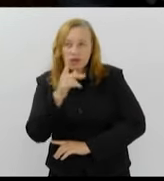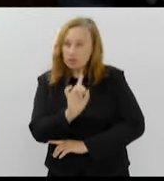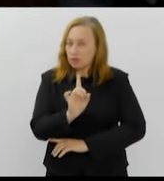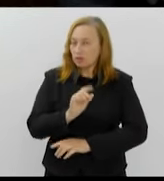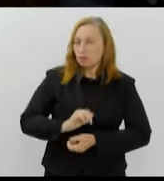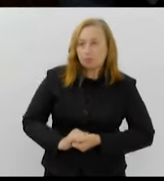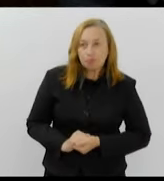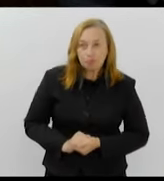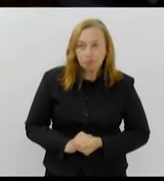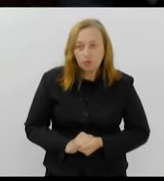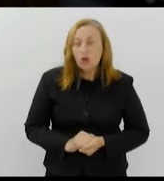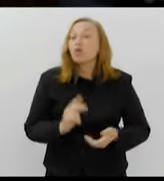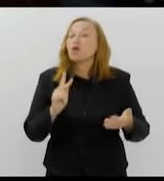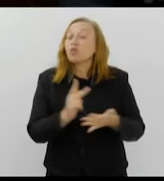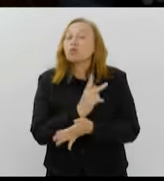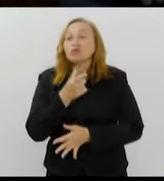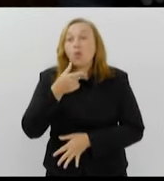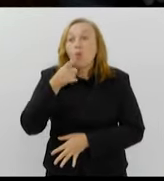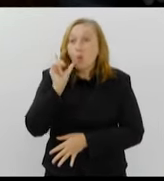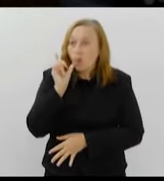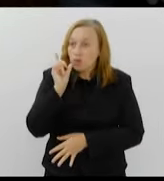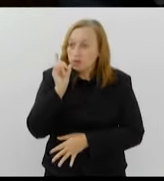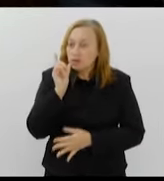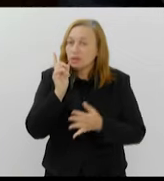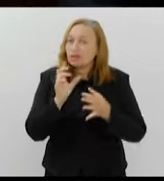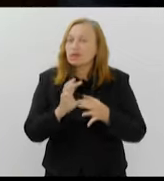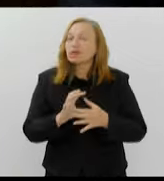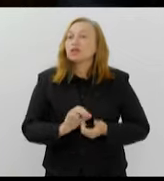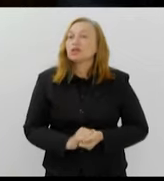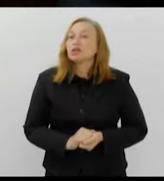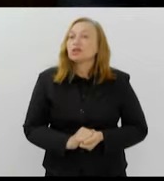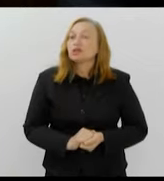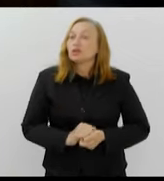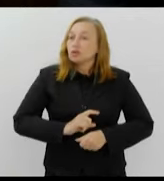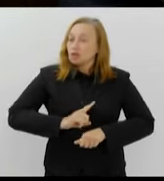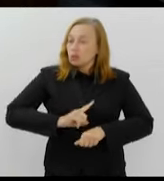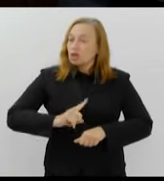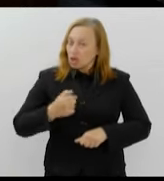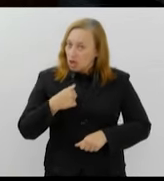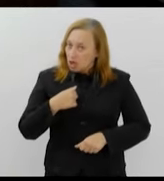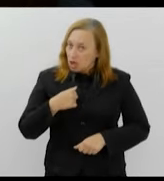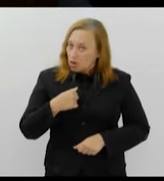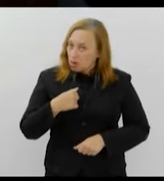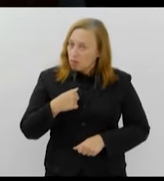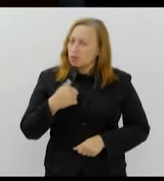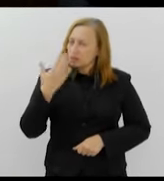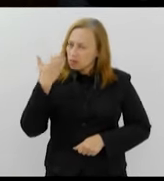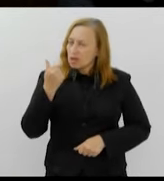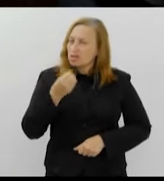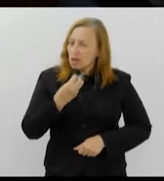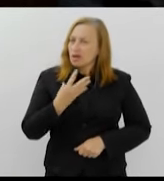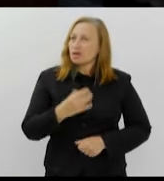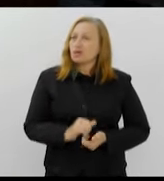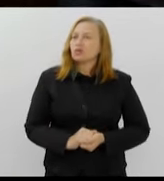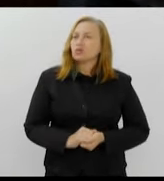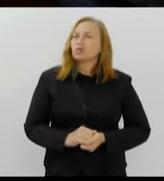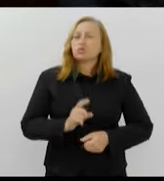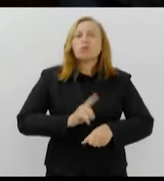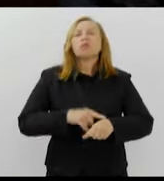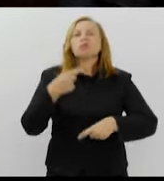não o que aconteceu ontem permite que no calor e aí eu sou prova viva no calor da